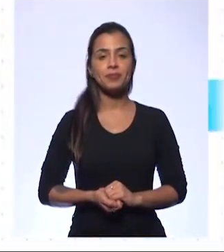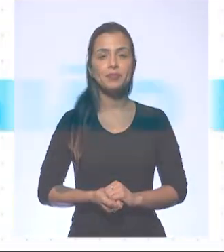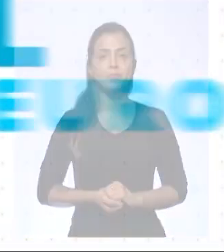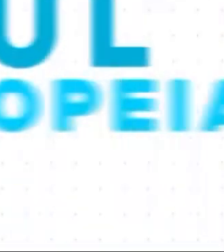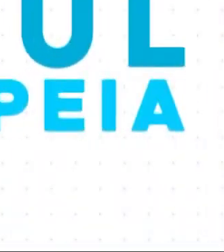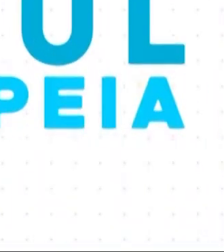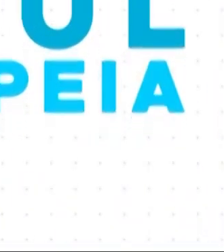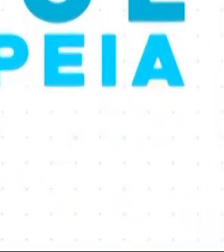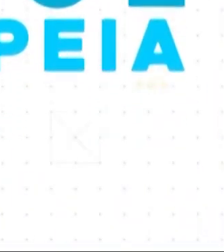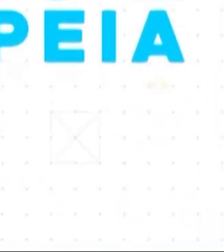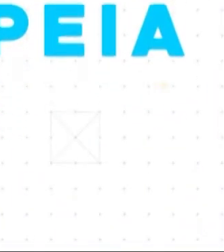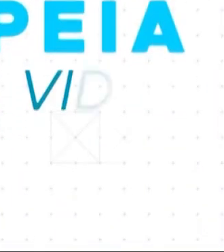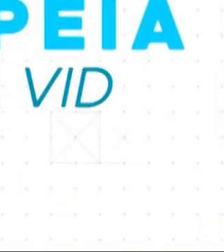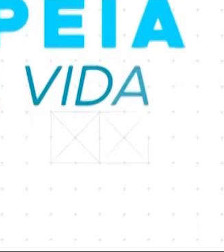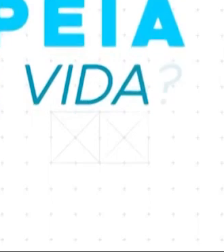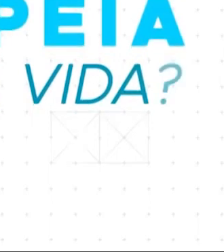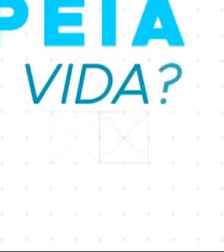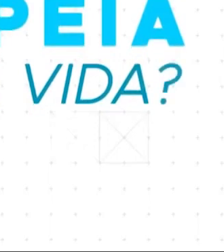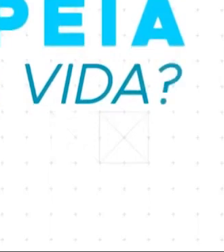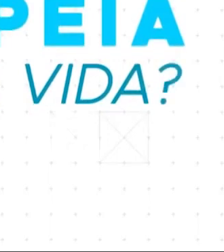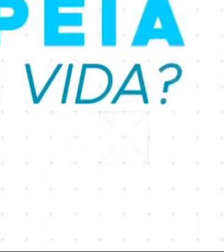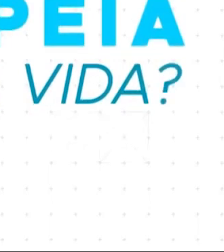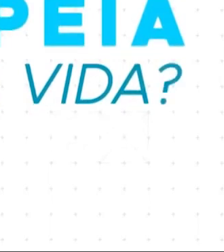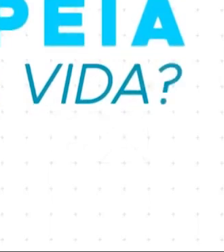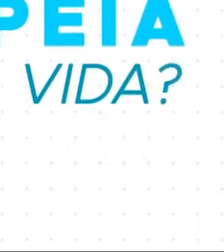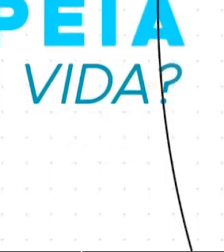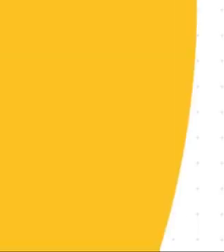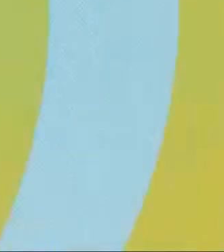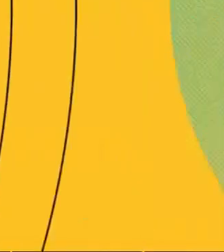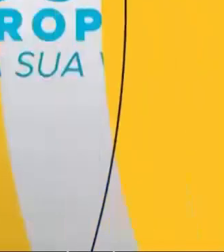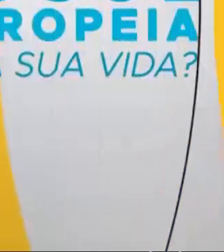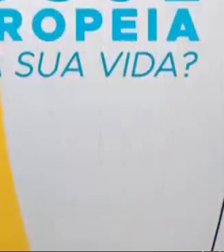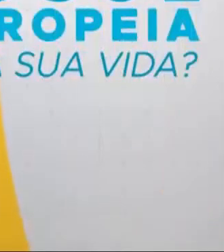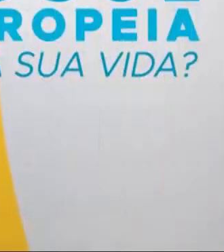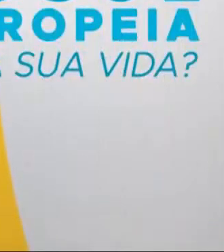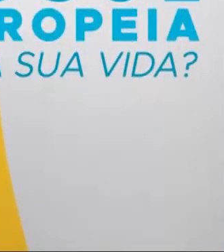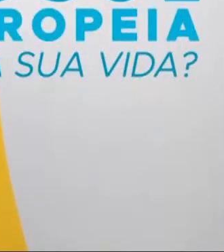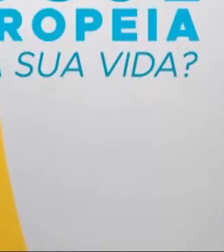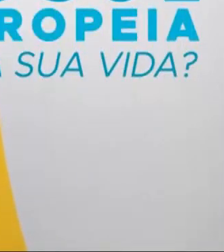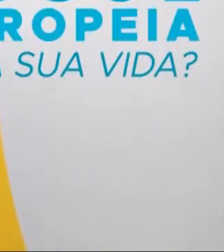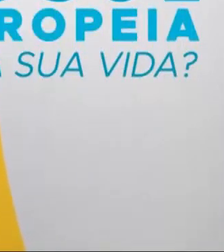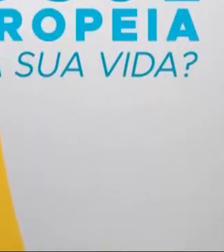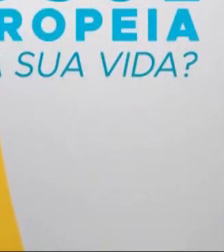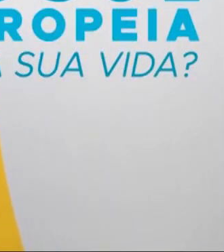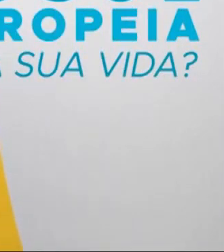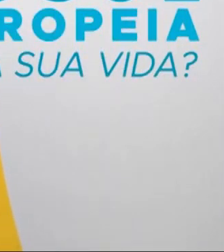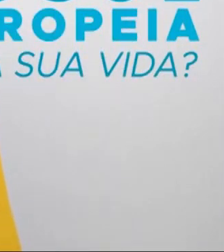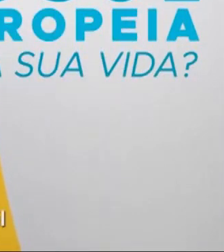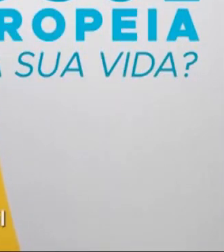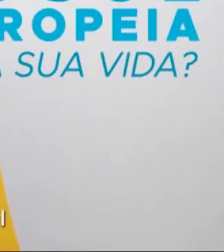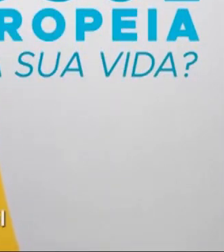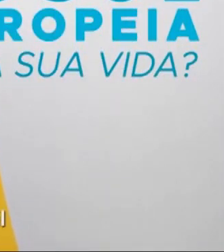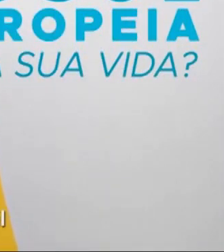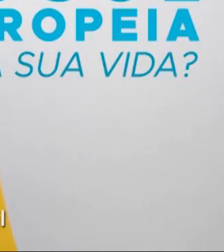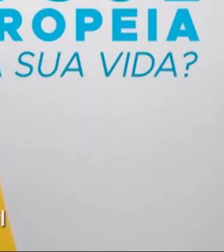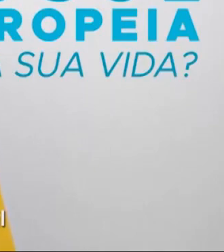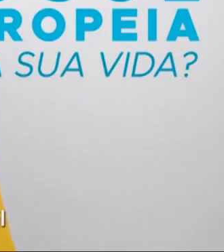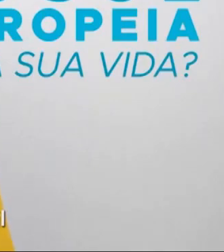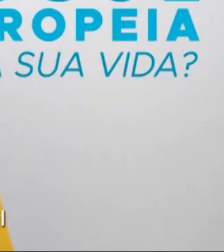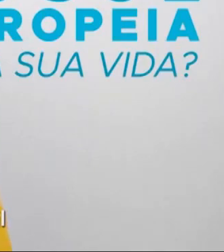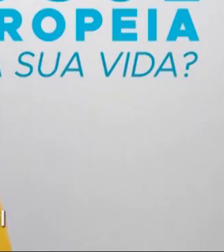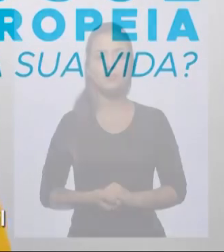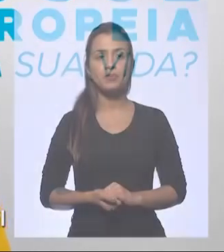Acordo Mercosul e União Europeia. O que muda na sua vida? O comércio livre entre tantos países significa